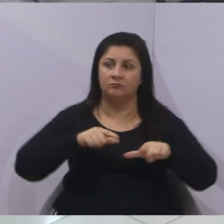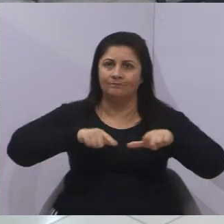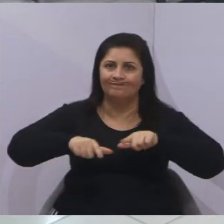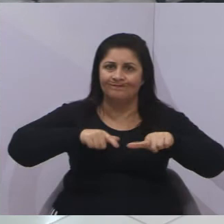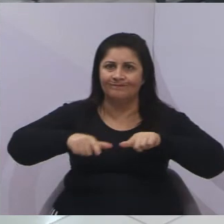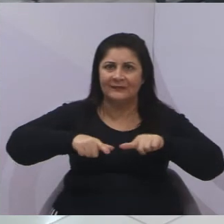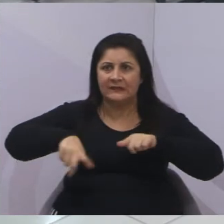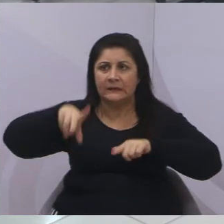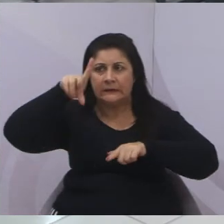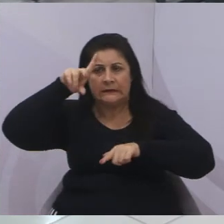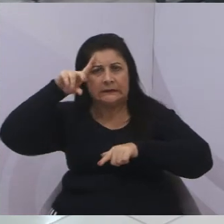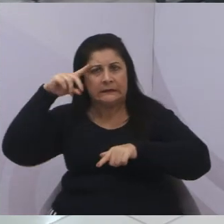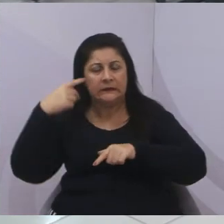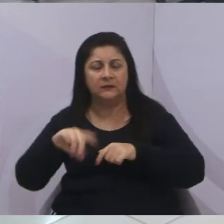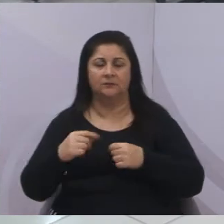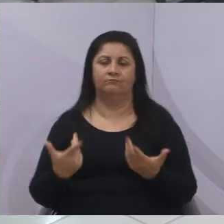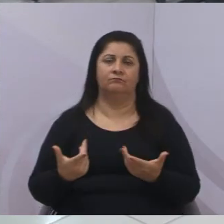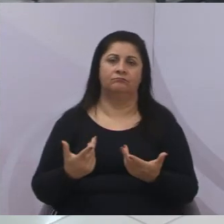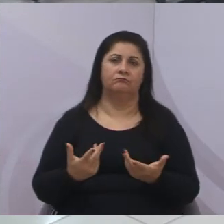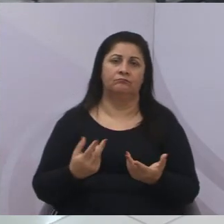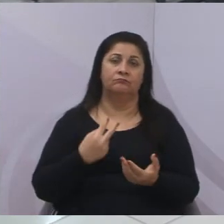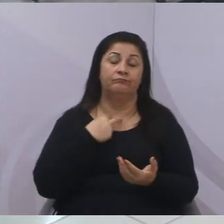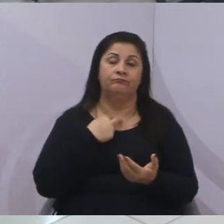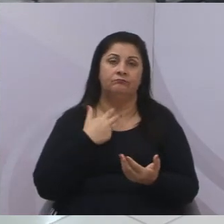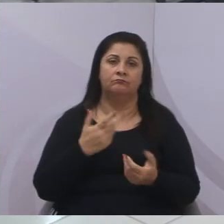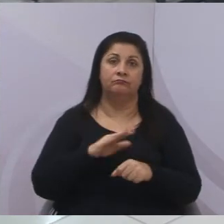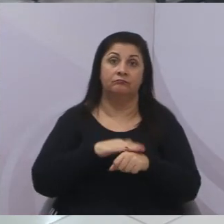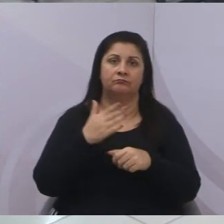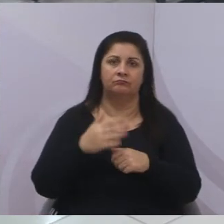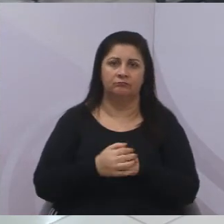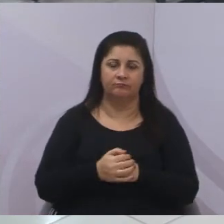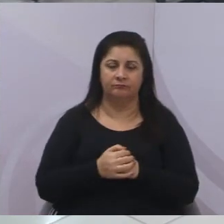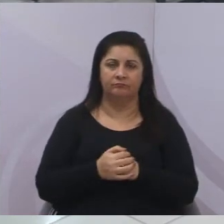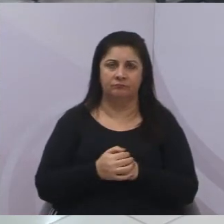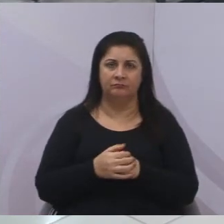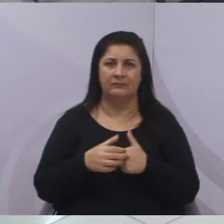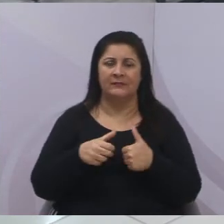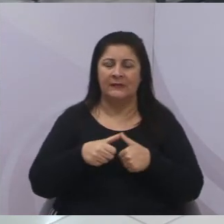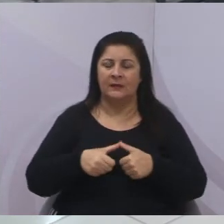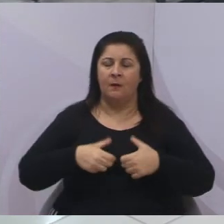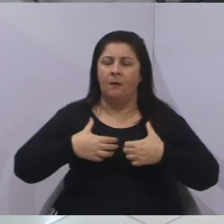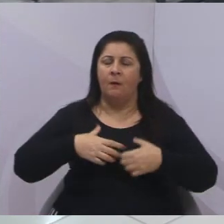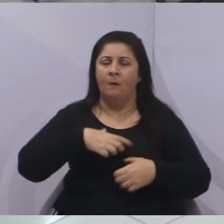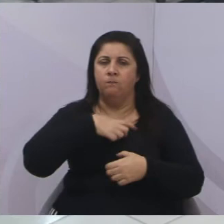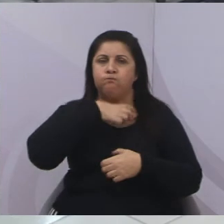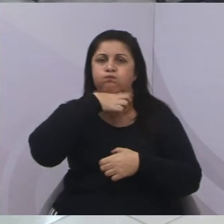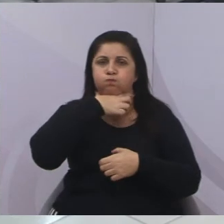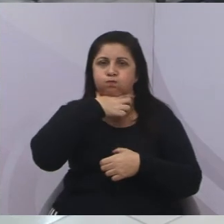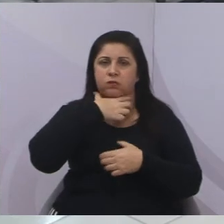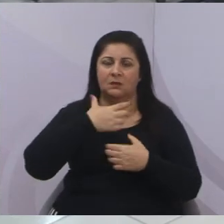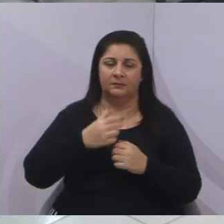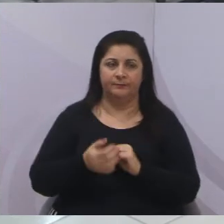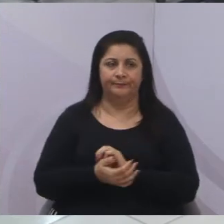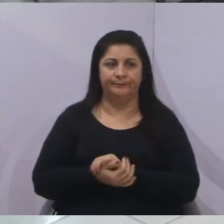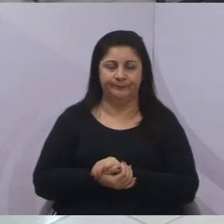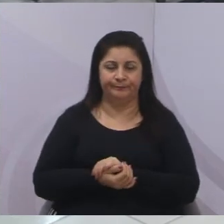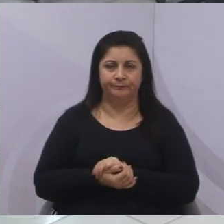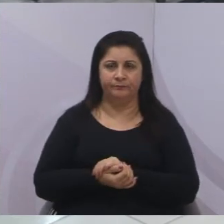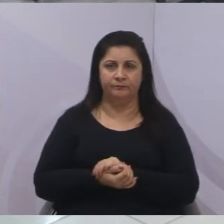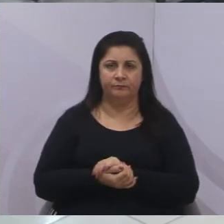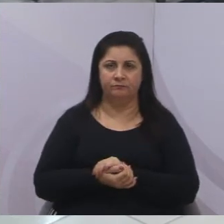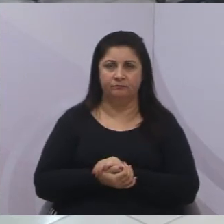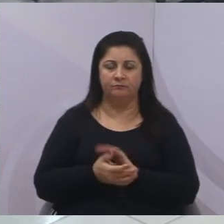você não consegue repor a mão de obra. E acabam ficando sobrecarregados. Então eu faço